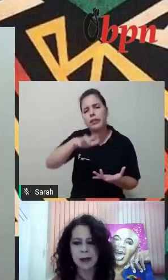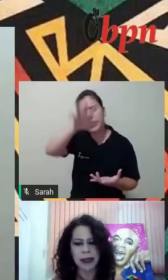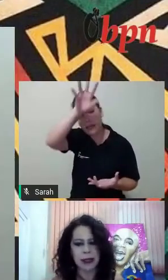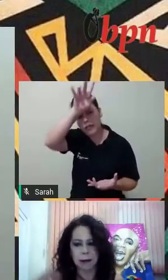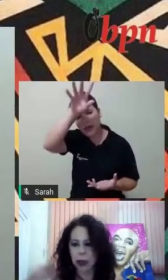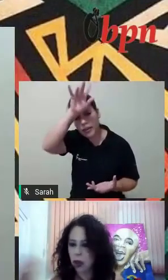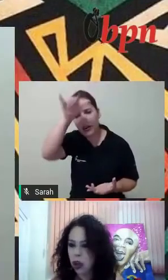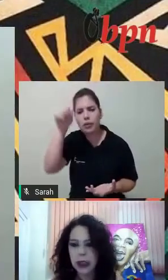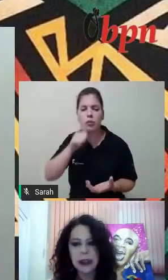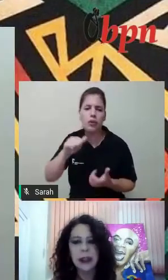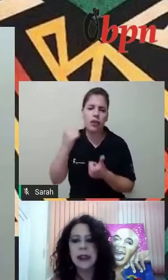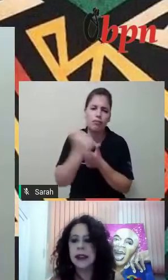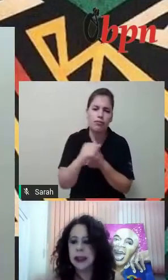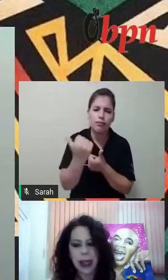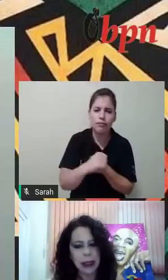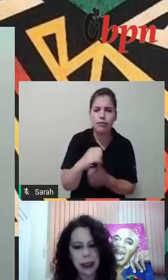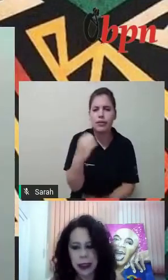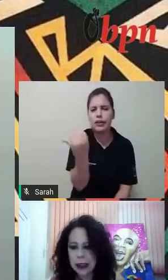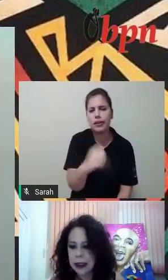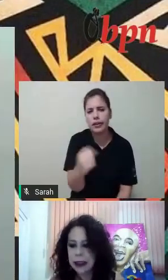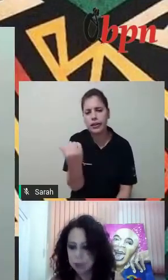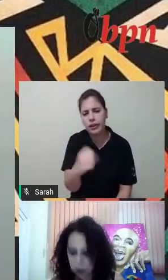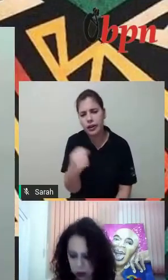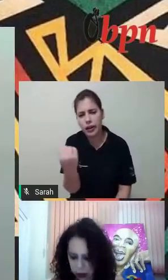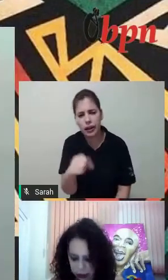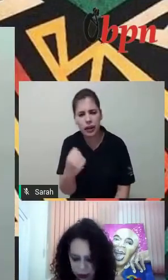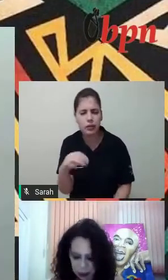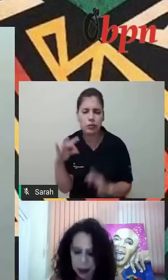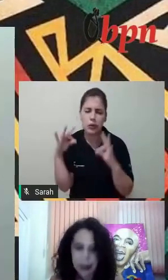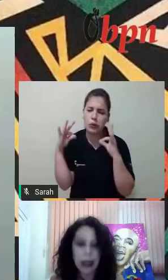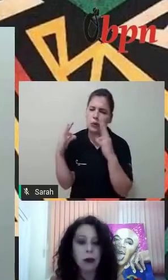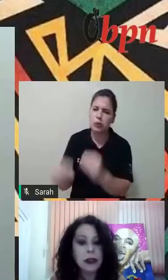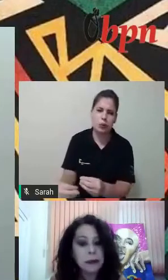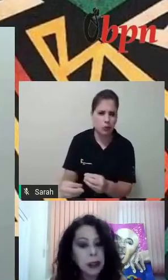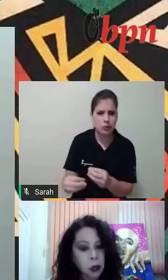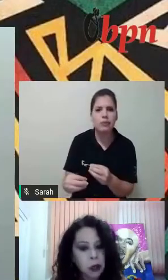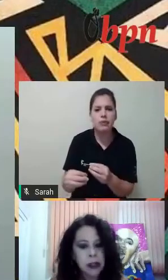mulheres lésbicas, sapatonas, sandalinhas e assim por diante.